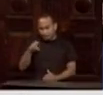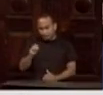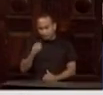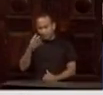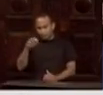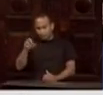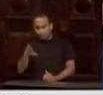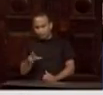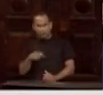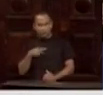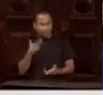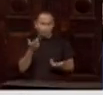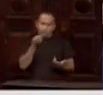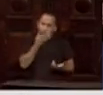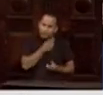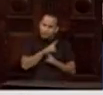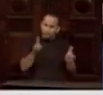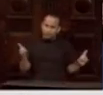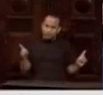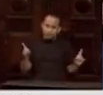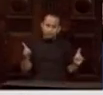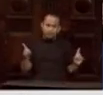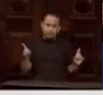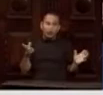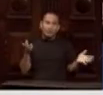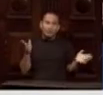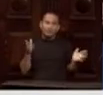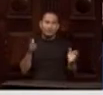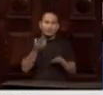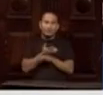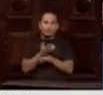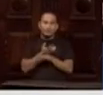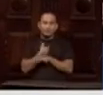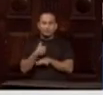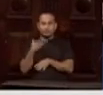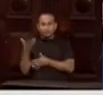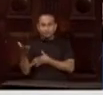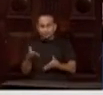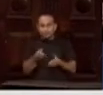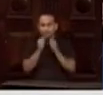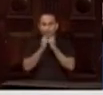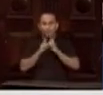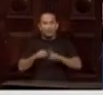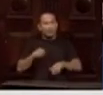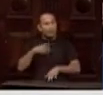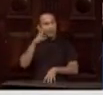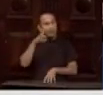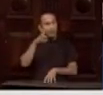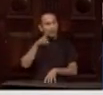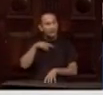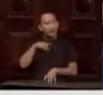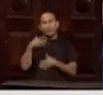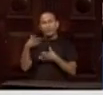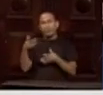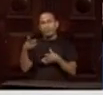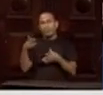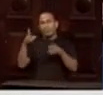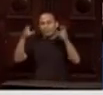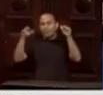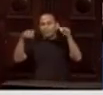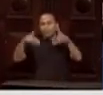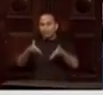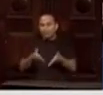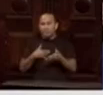R$ 3.000, R$ 4.000, não vale a pena. Mas essa matéria foi votada aqui nessa casa. Eu me recordo que eu denunciei sobre esse tema aqui, que nós